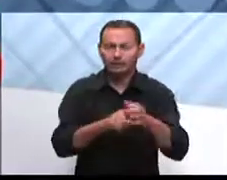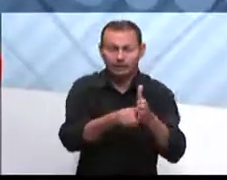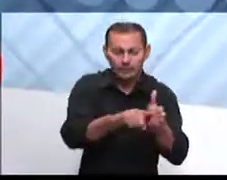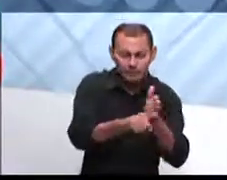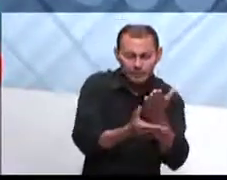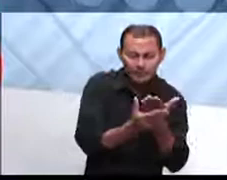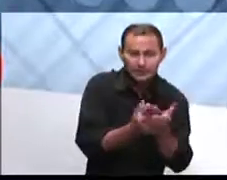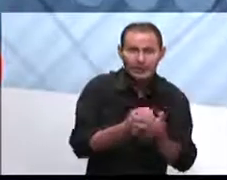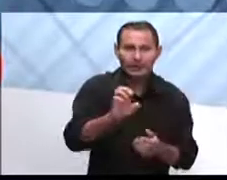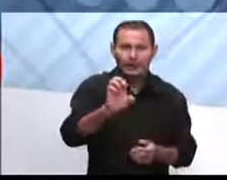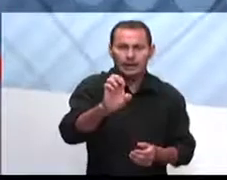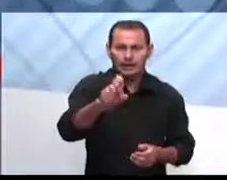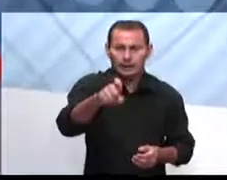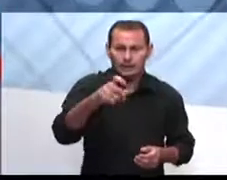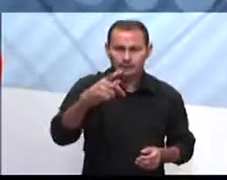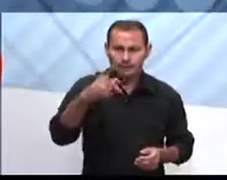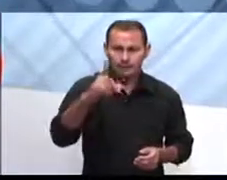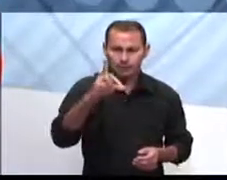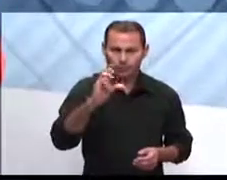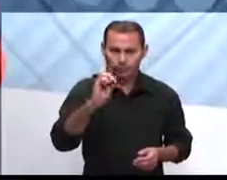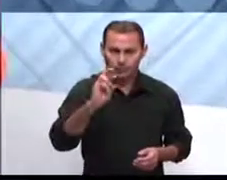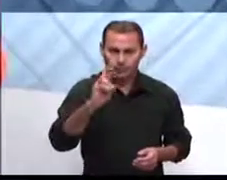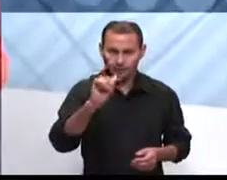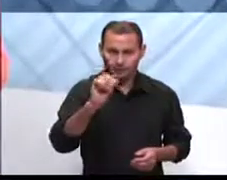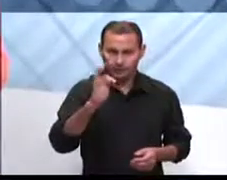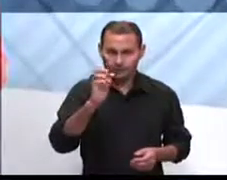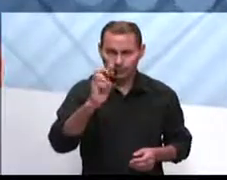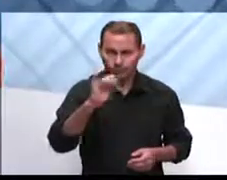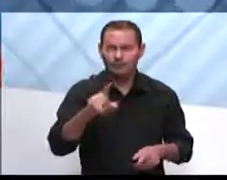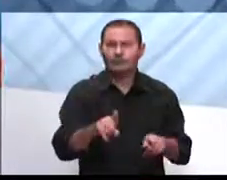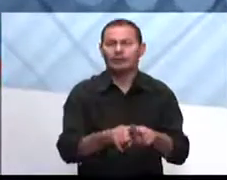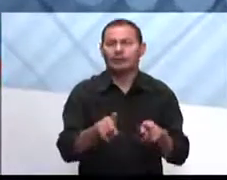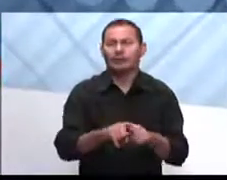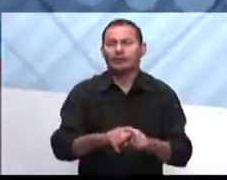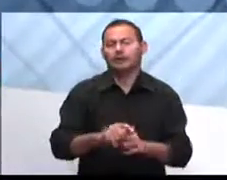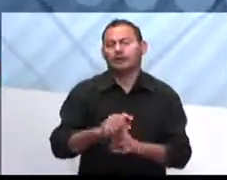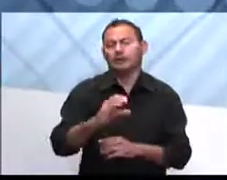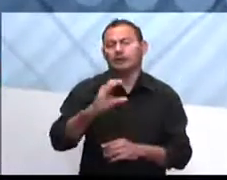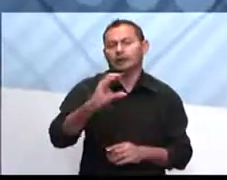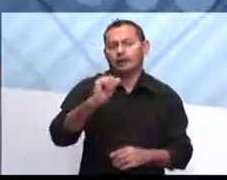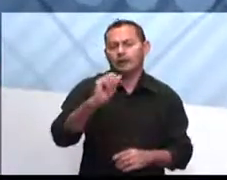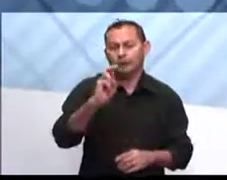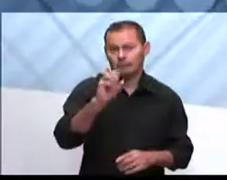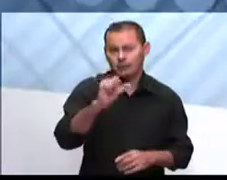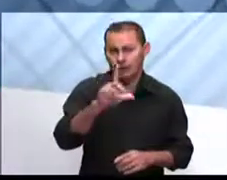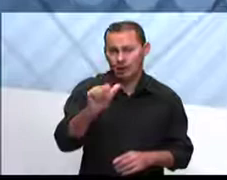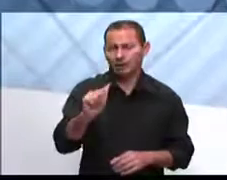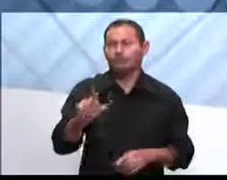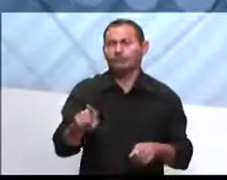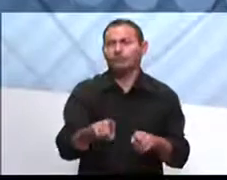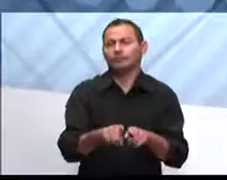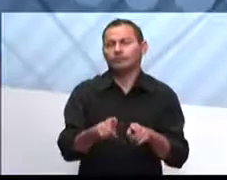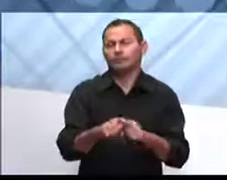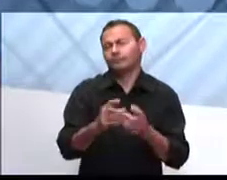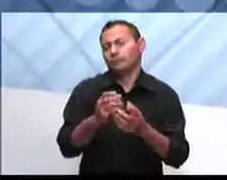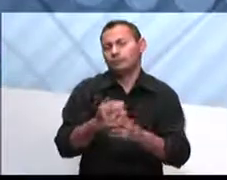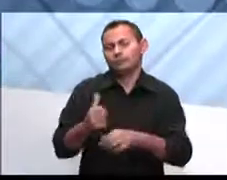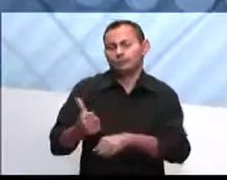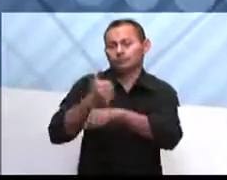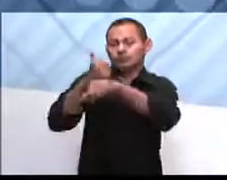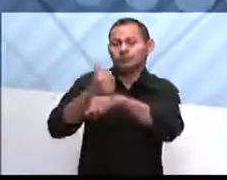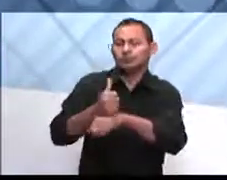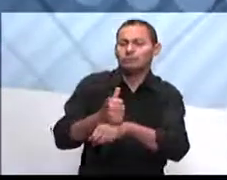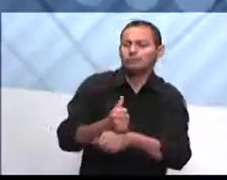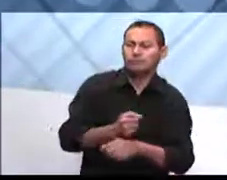exploratória, descritiva, causal, né? Em que momento utiliza pesquisa quantitativa ou qualitativa, quais são as